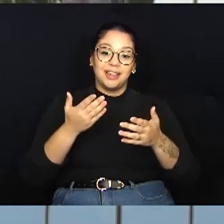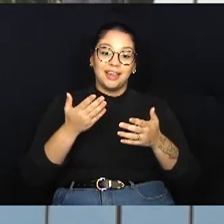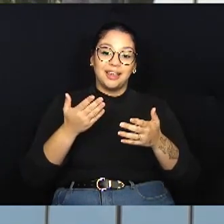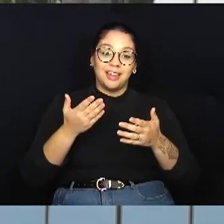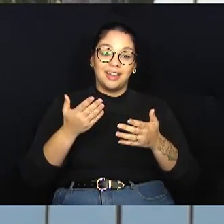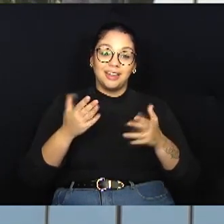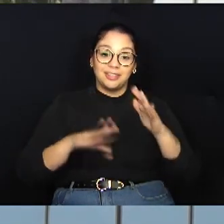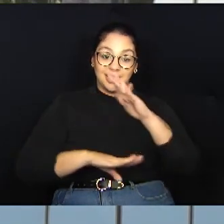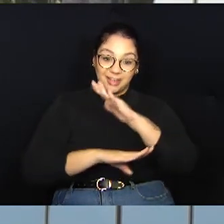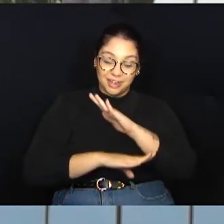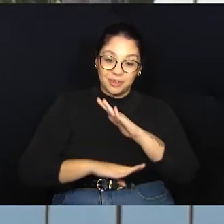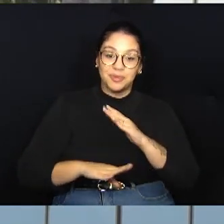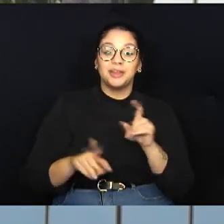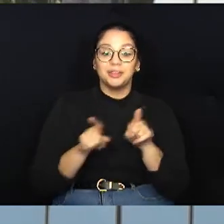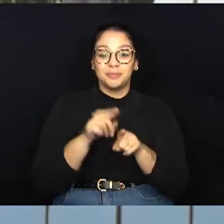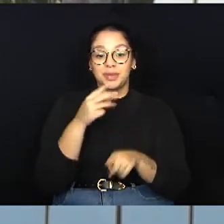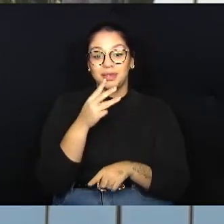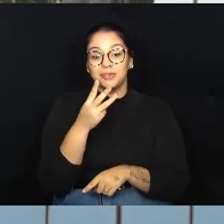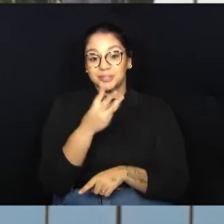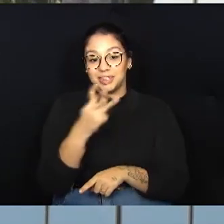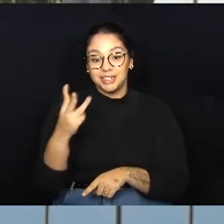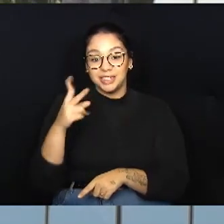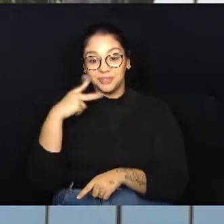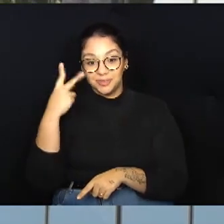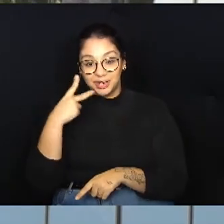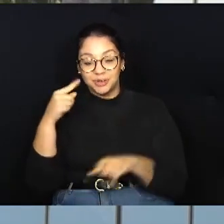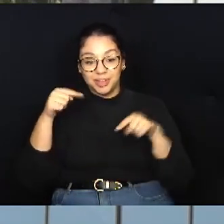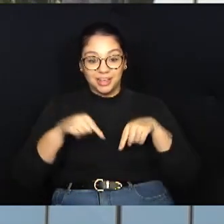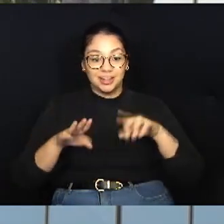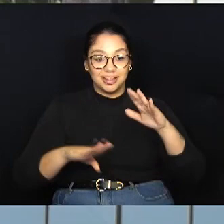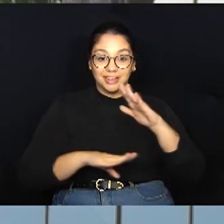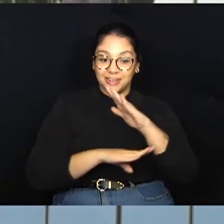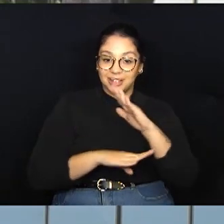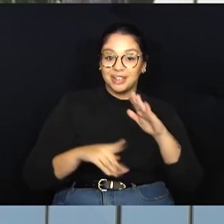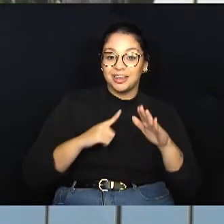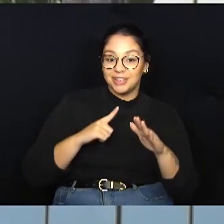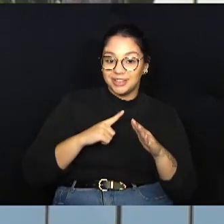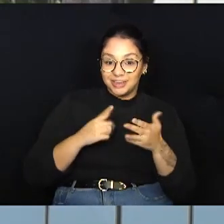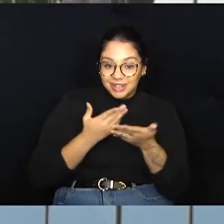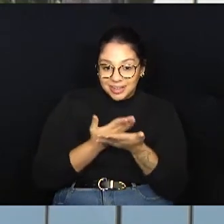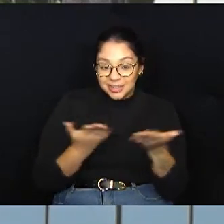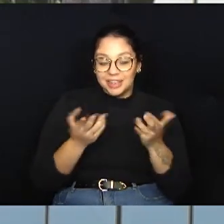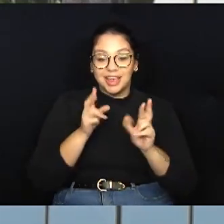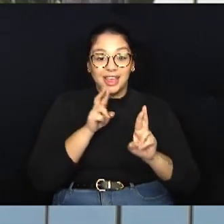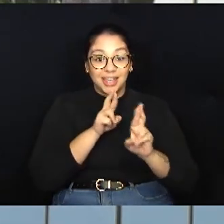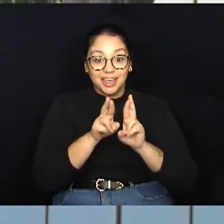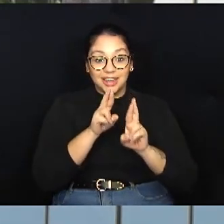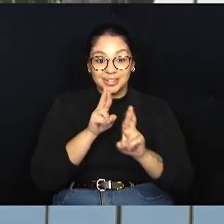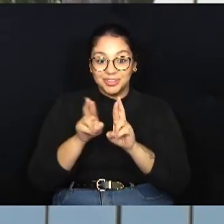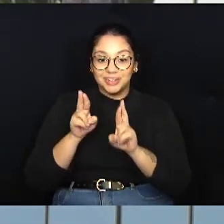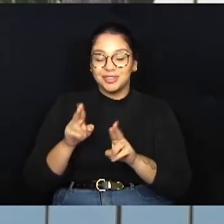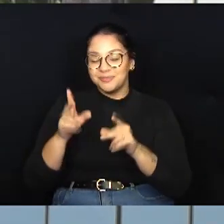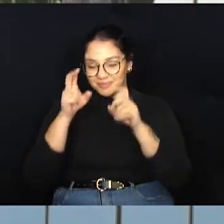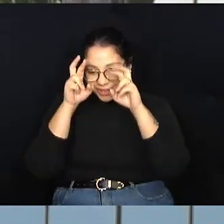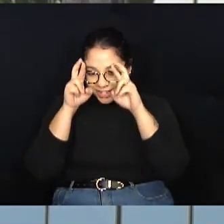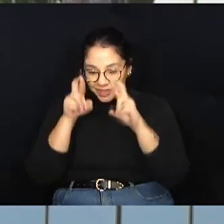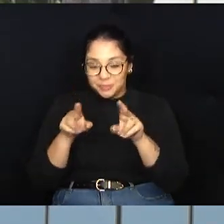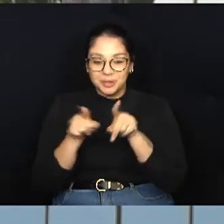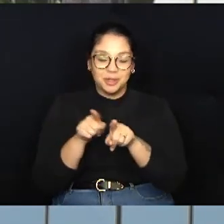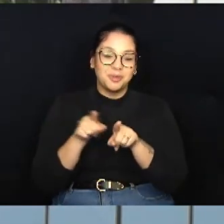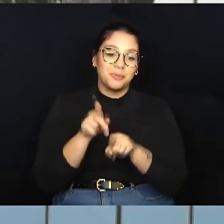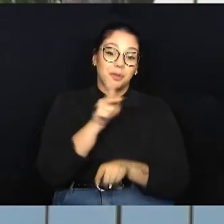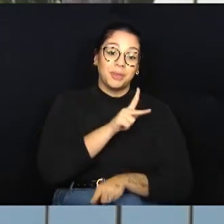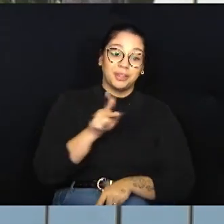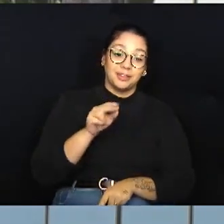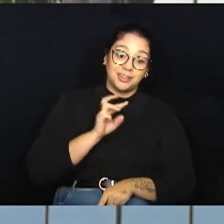os 33 vereadores dessa casa, que eu tenho um particular relacionamento respeitoso, carinhoso